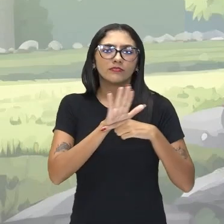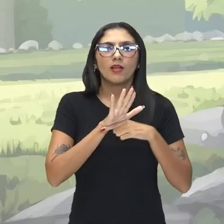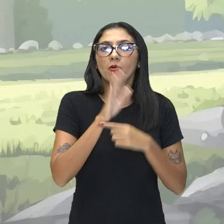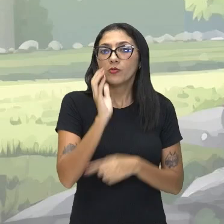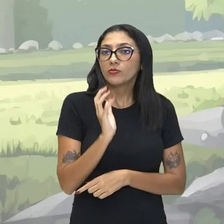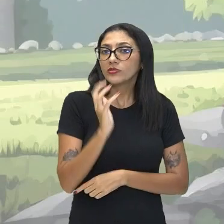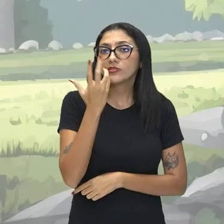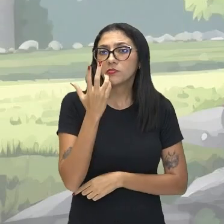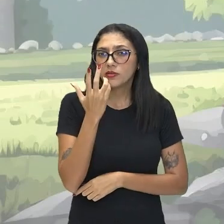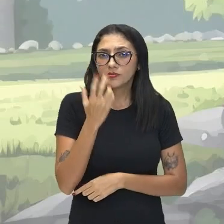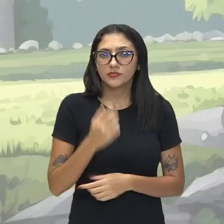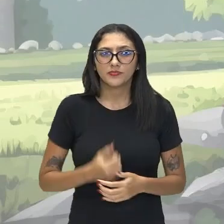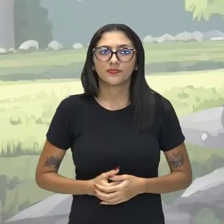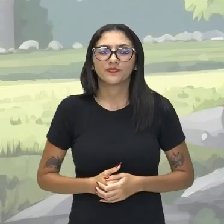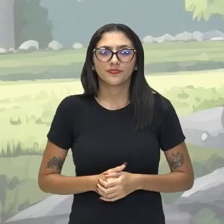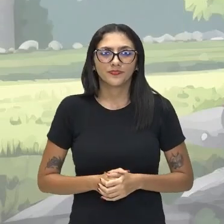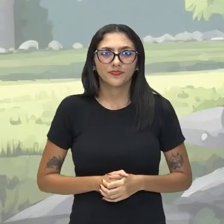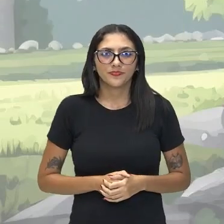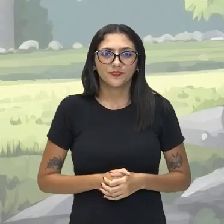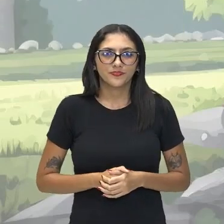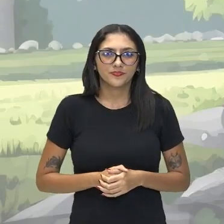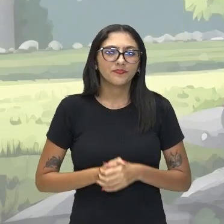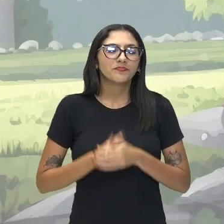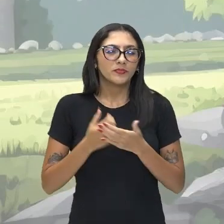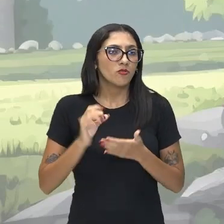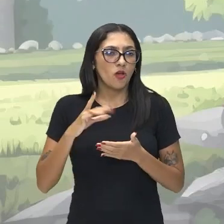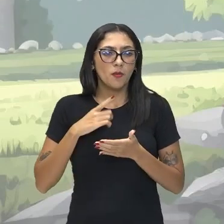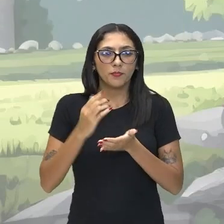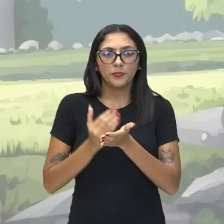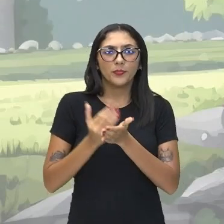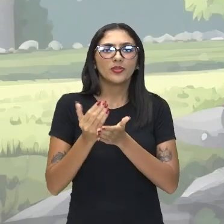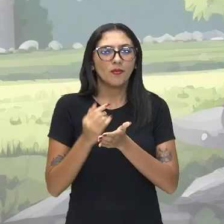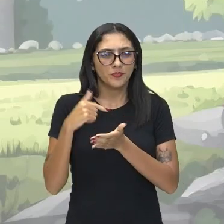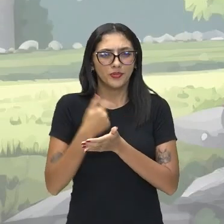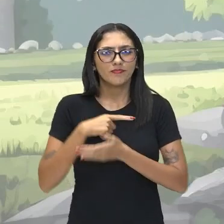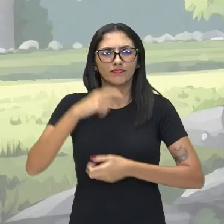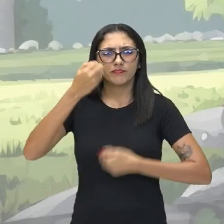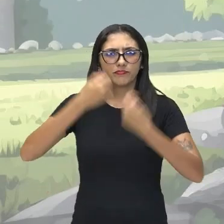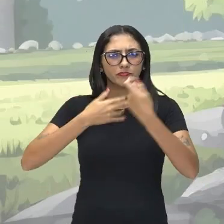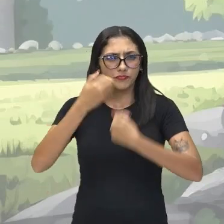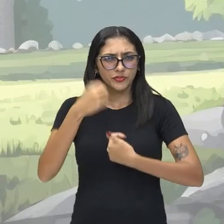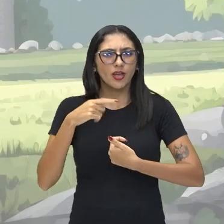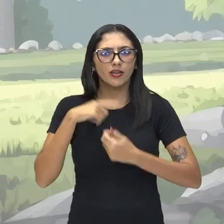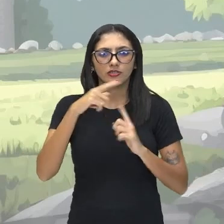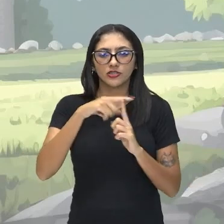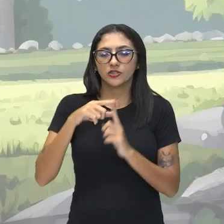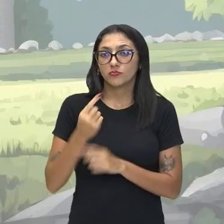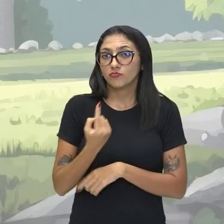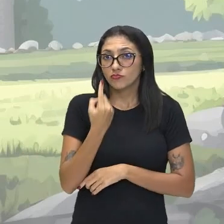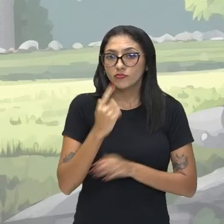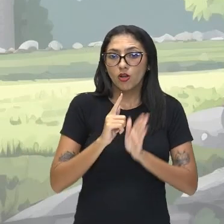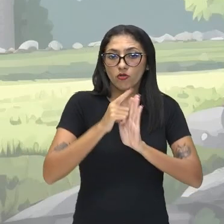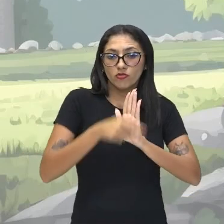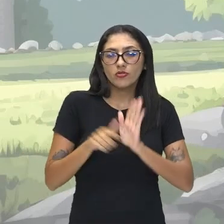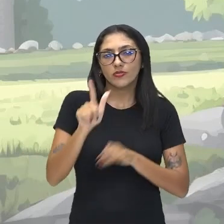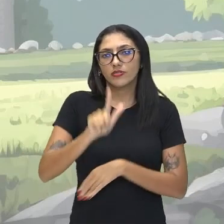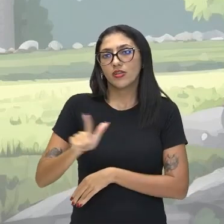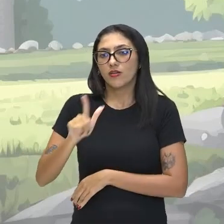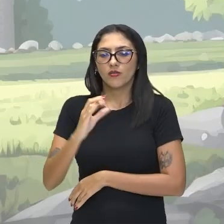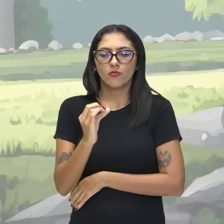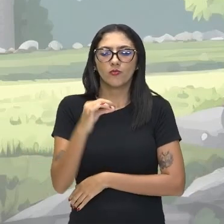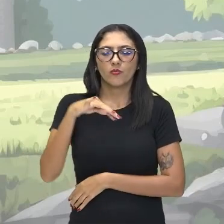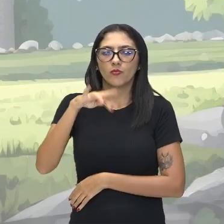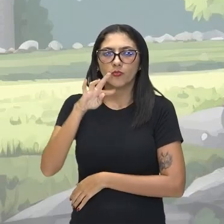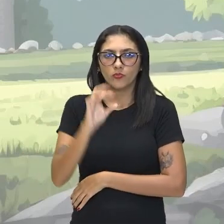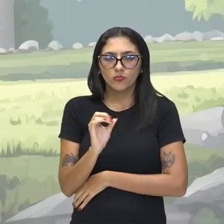situação. Ok, pessoal? Então, aí, para início de conversa, nós falamos sobre o conto. Importante frisar, tá, que a estrutura do